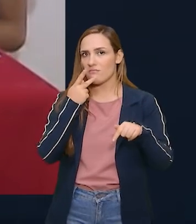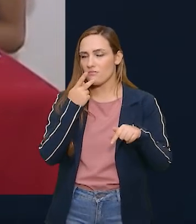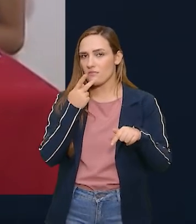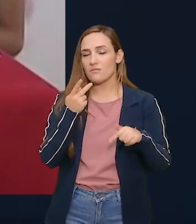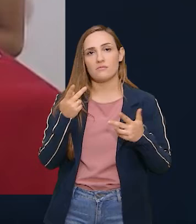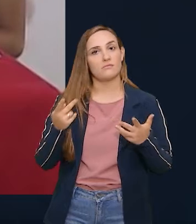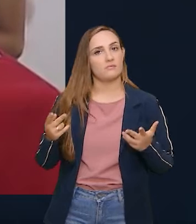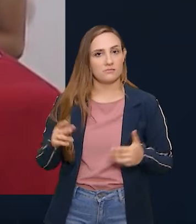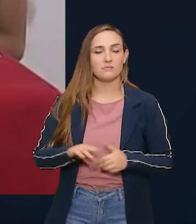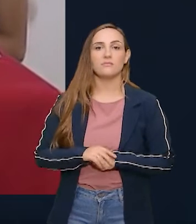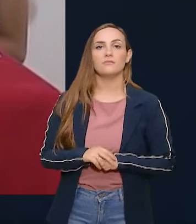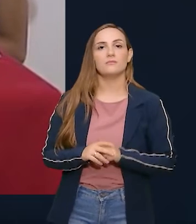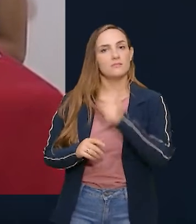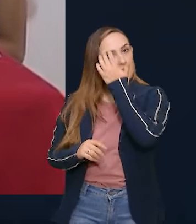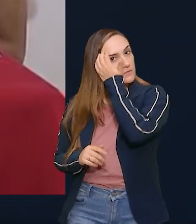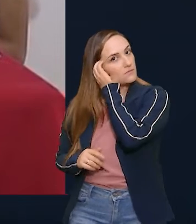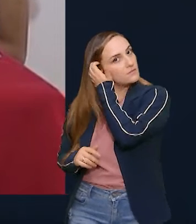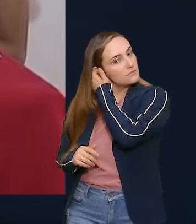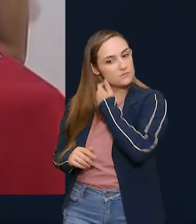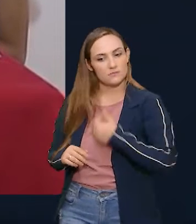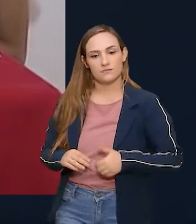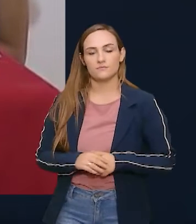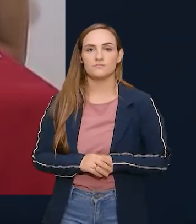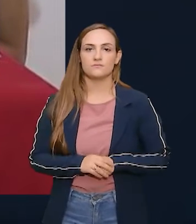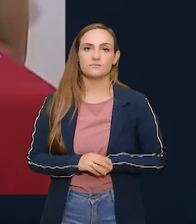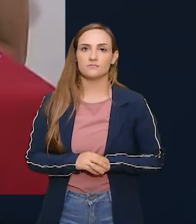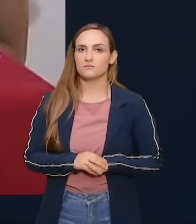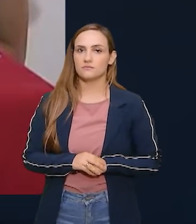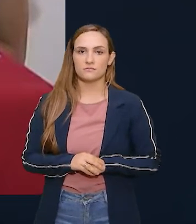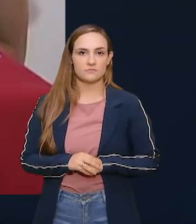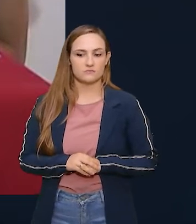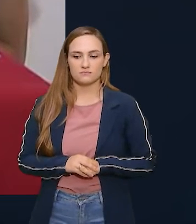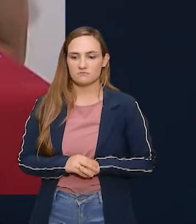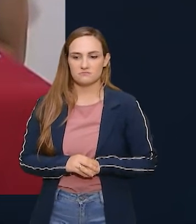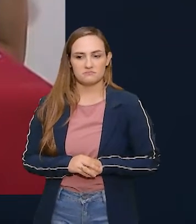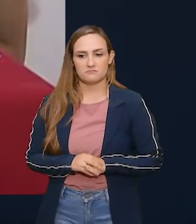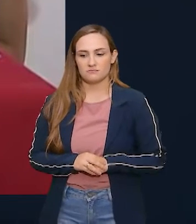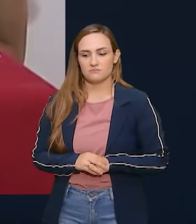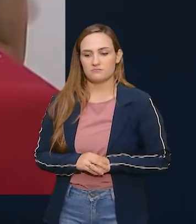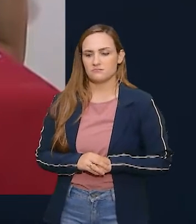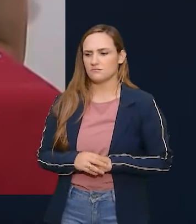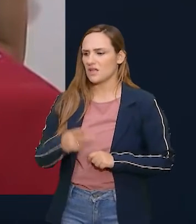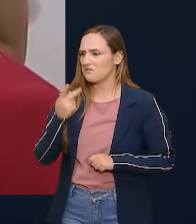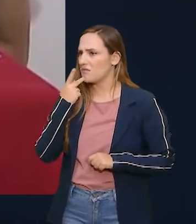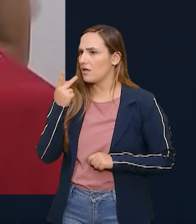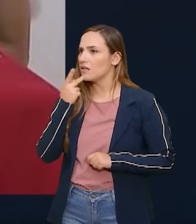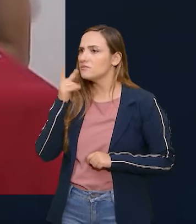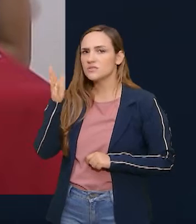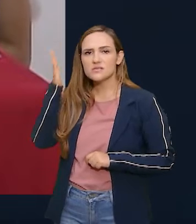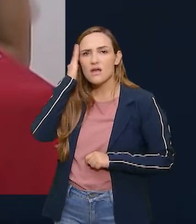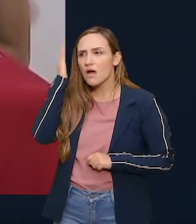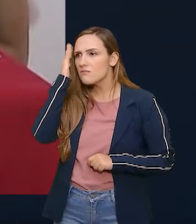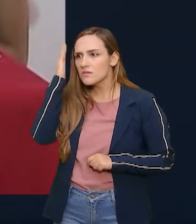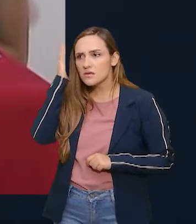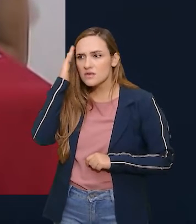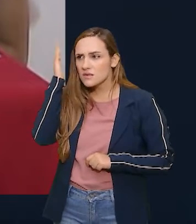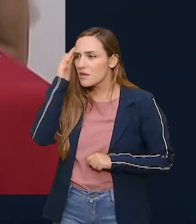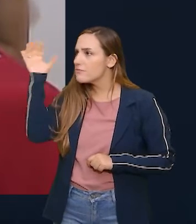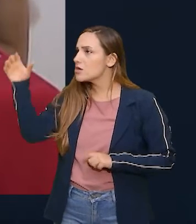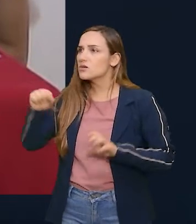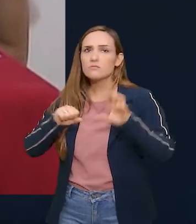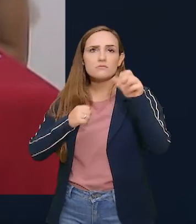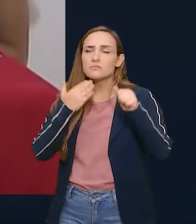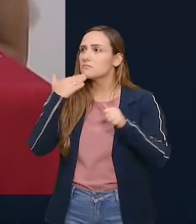andar e a falar. Lógico, como um bebê, mas assim, era era totalmente compreensível o que ela falava, o